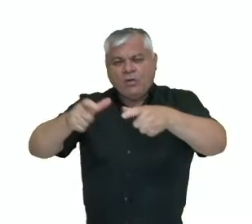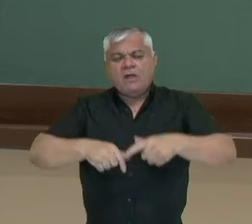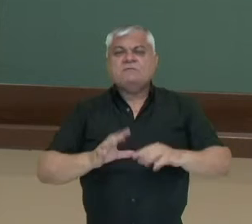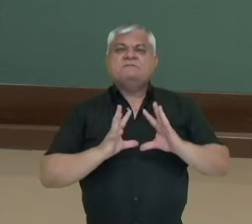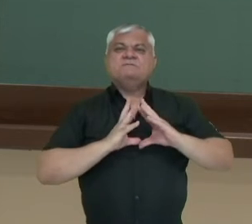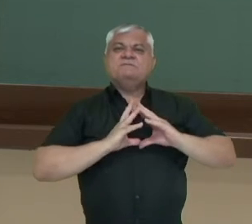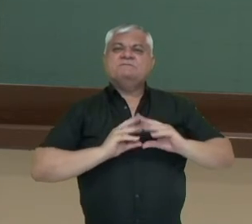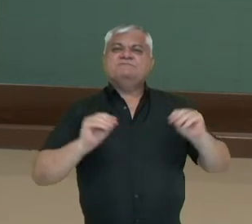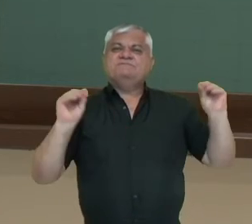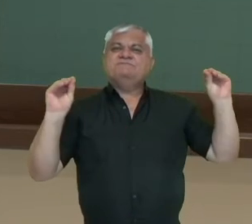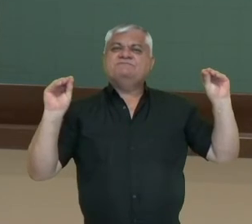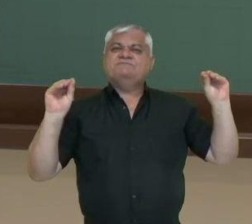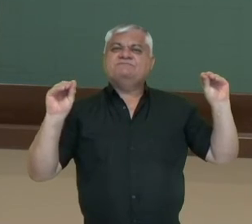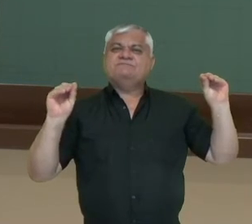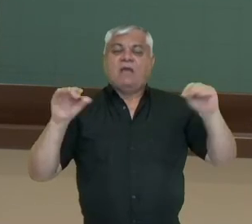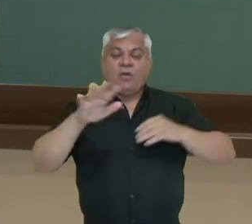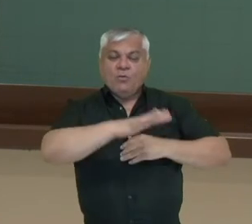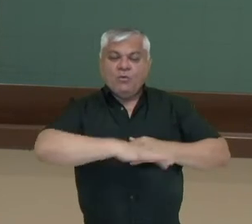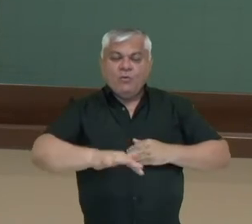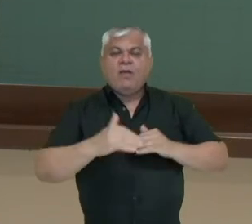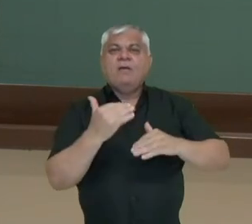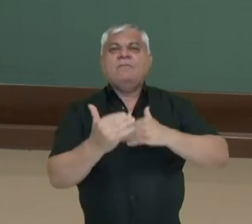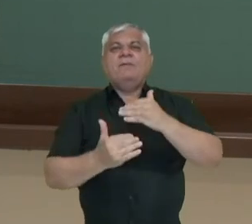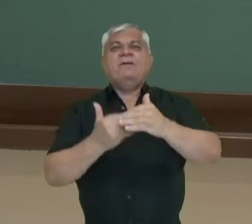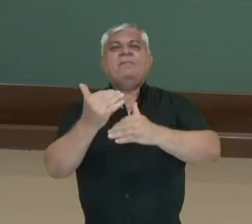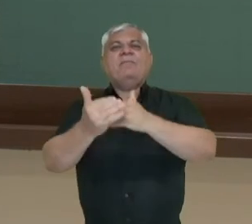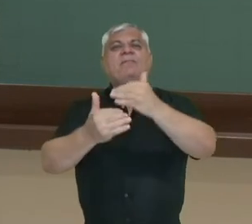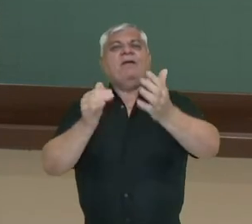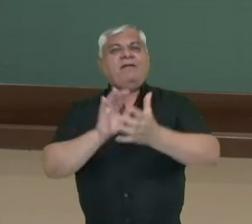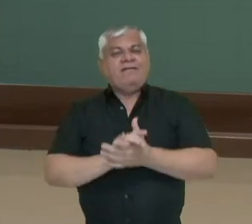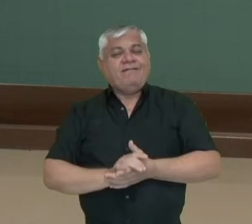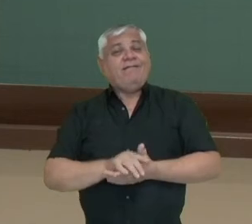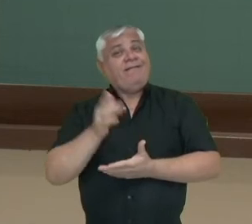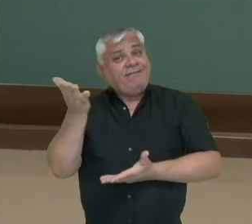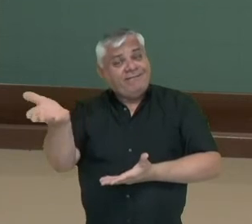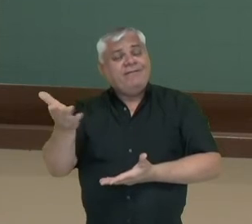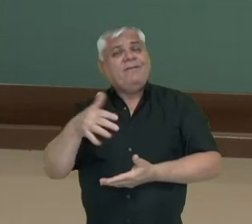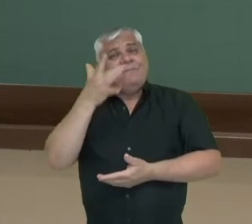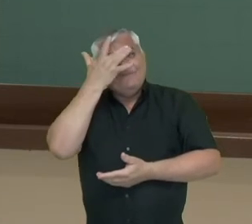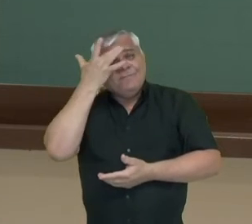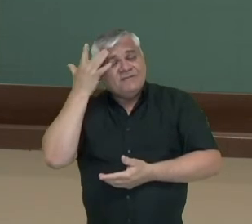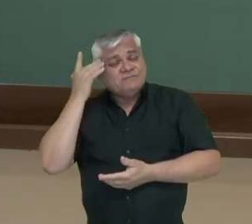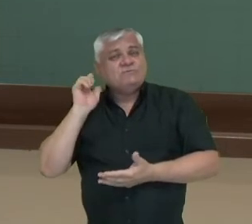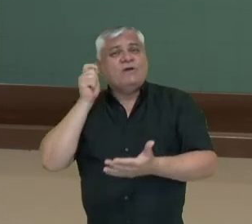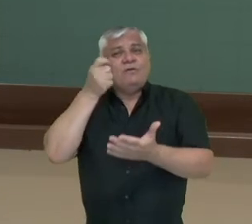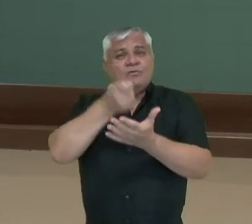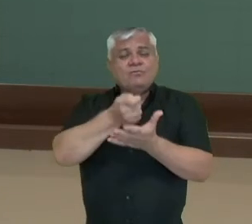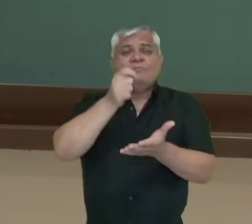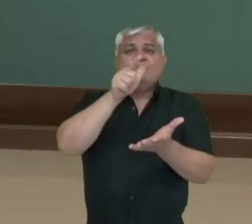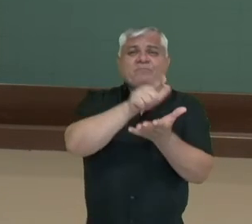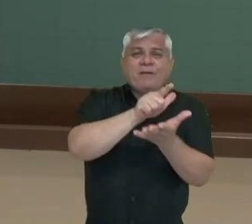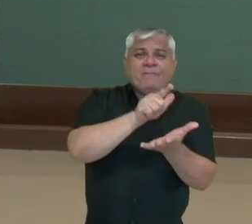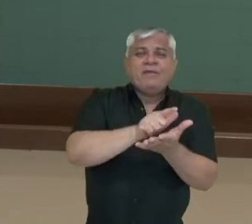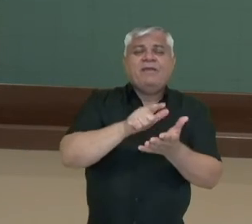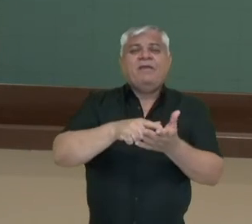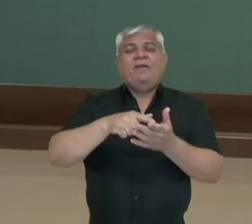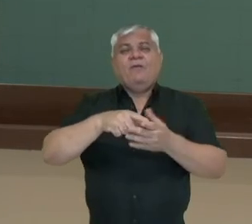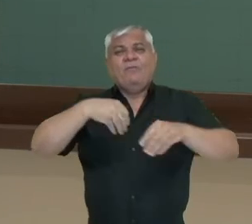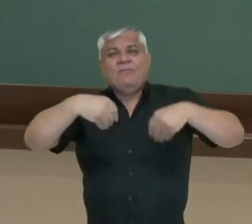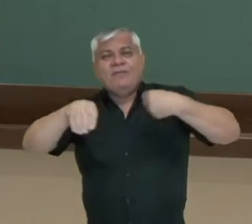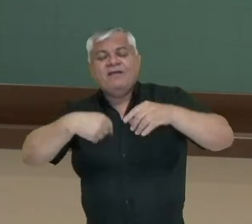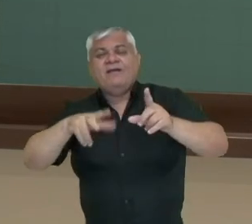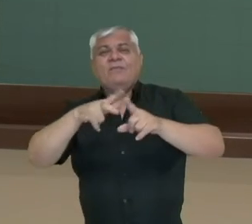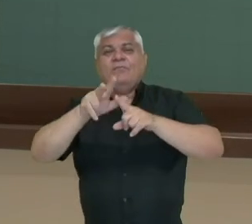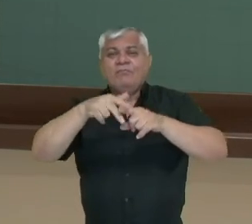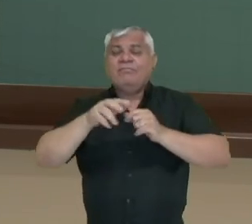sanados e a região prospere. O exemplo dos catadores, né? As cooperativas dos catadores. Parece que ela está resolvendo apenas um